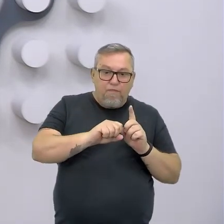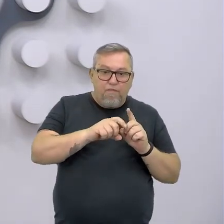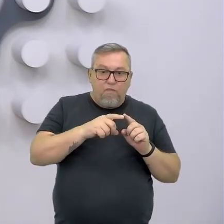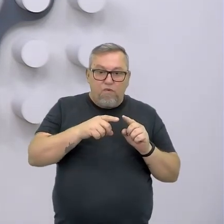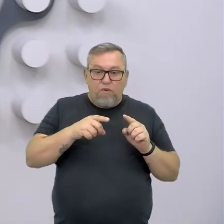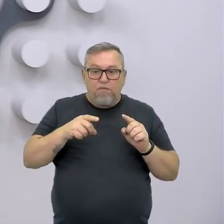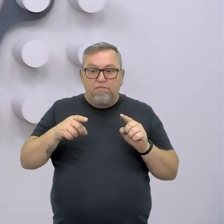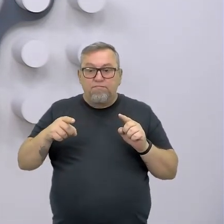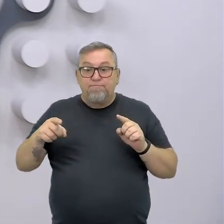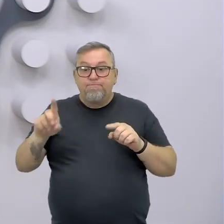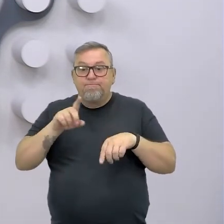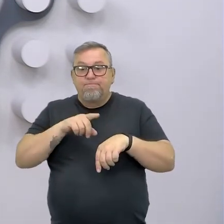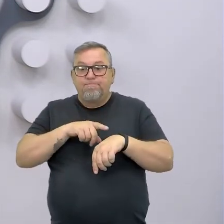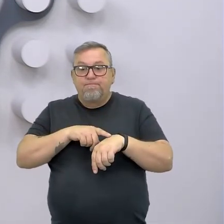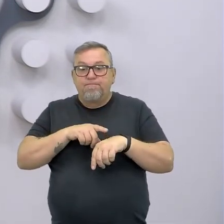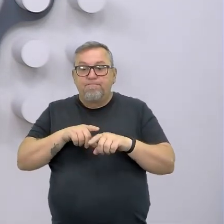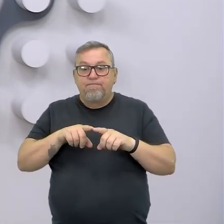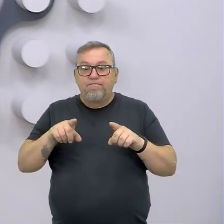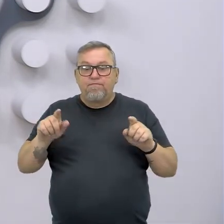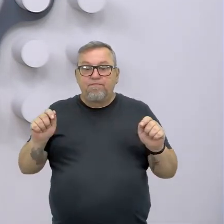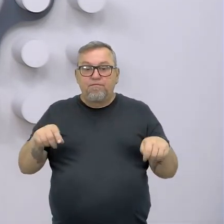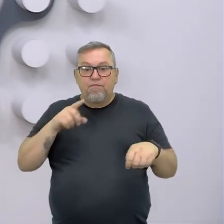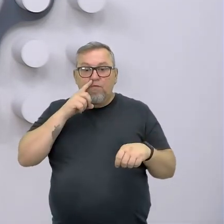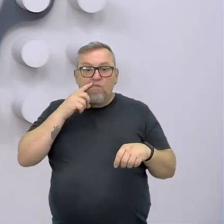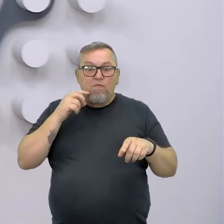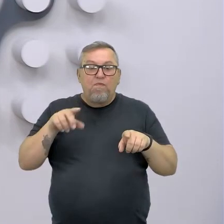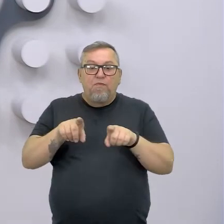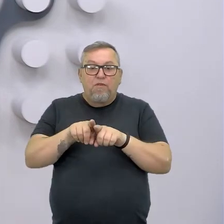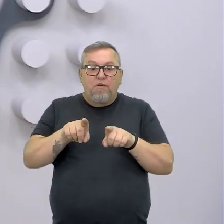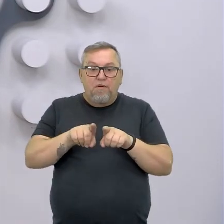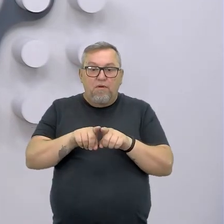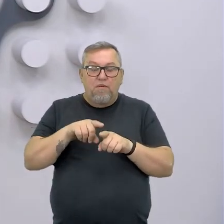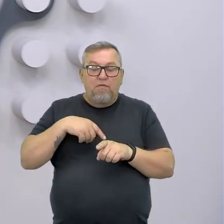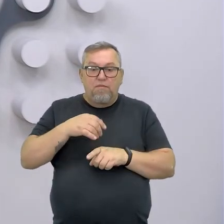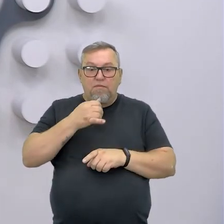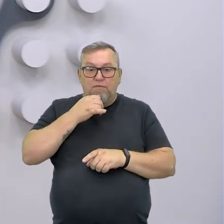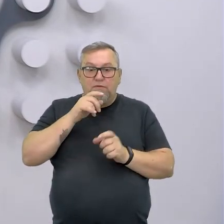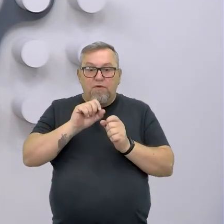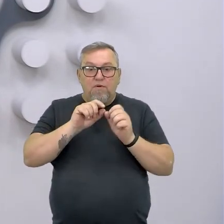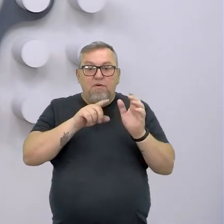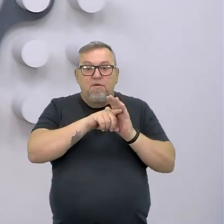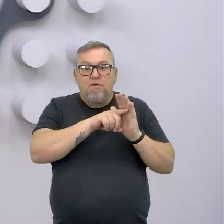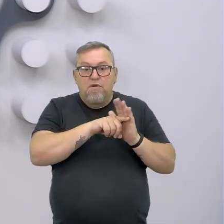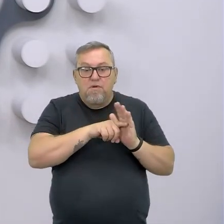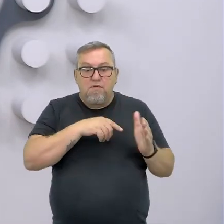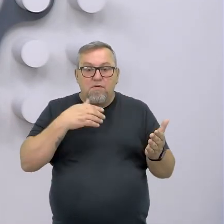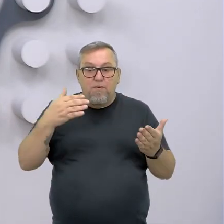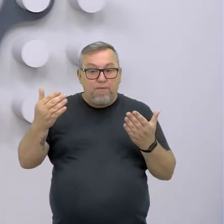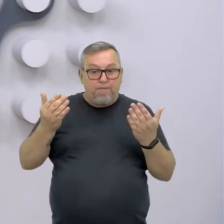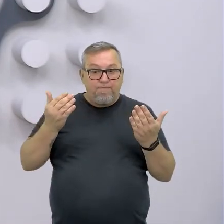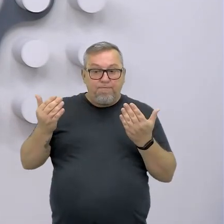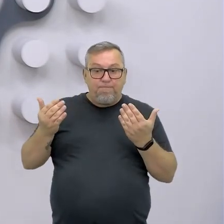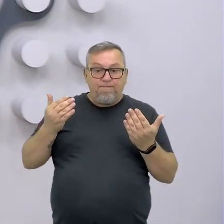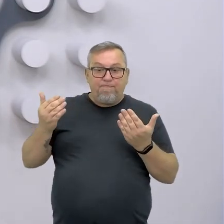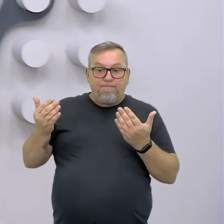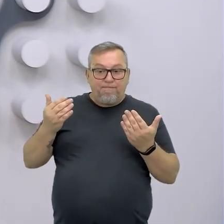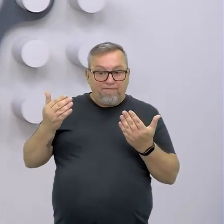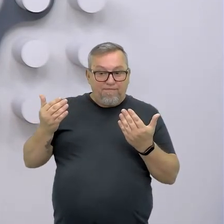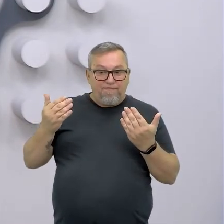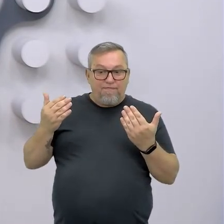do tempo. Mas você pode também, por exemplo, fazer uma pesquisa comparativa, né? Ou